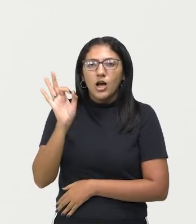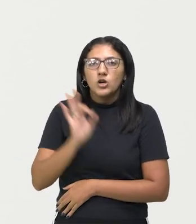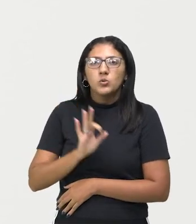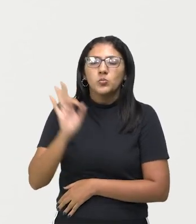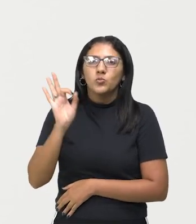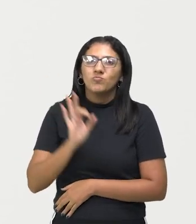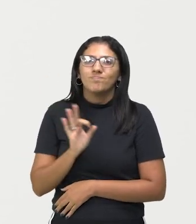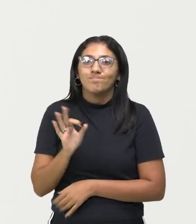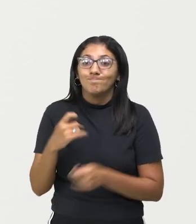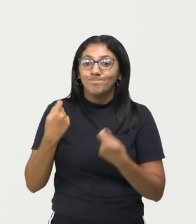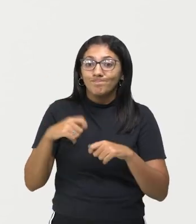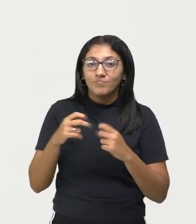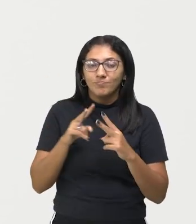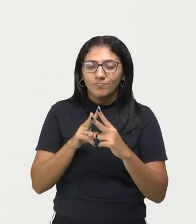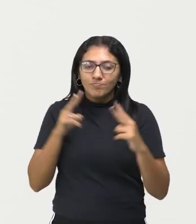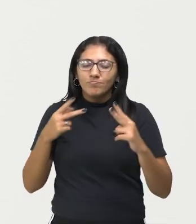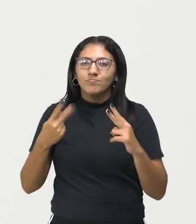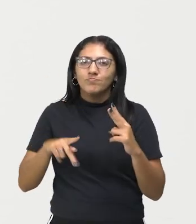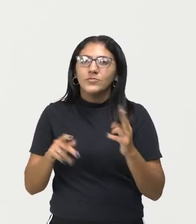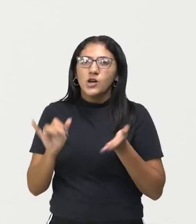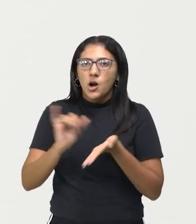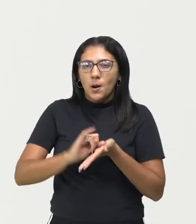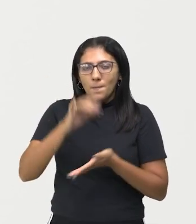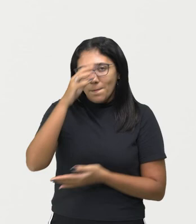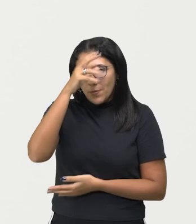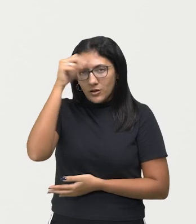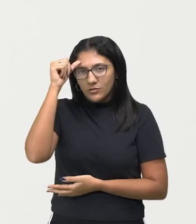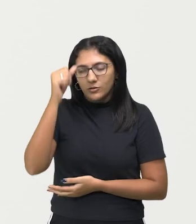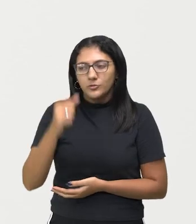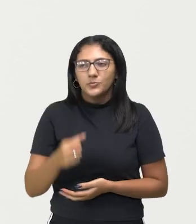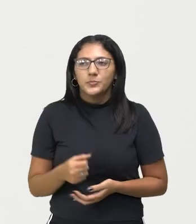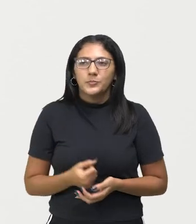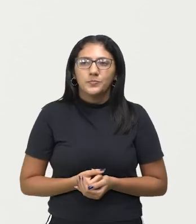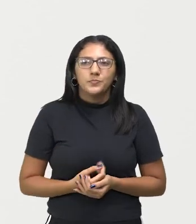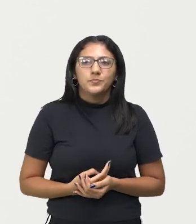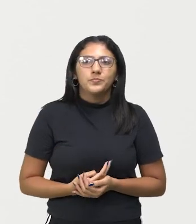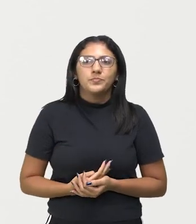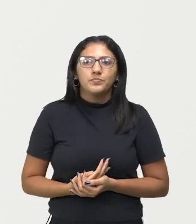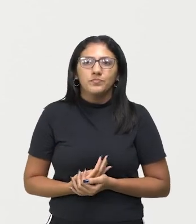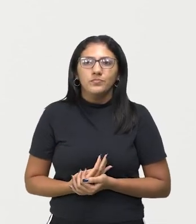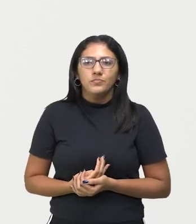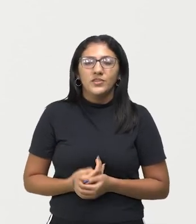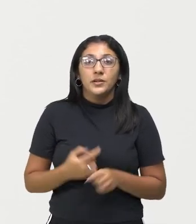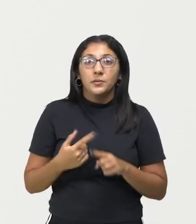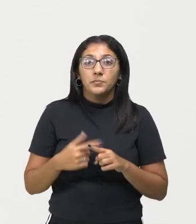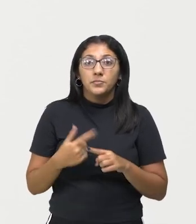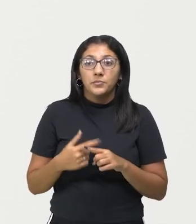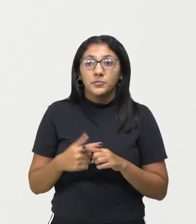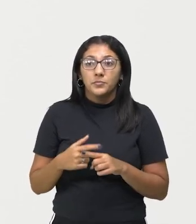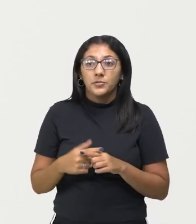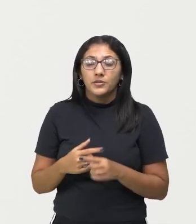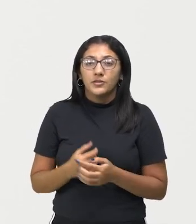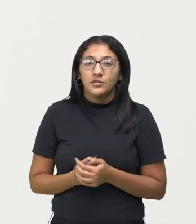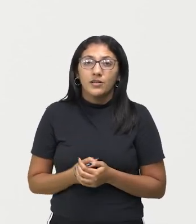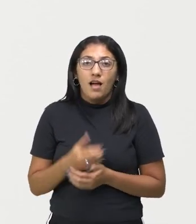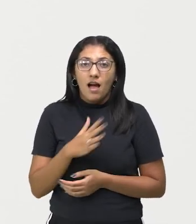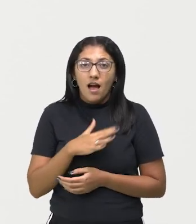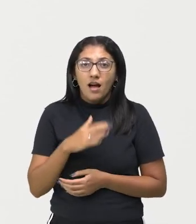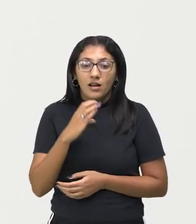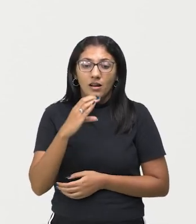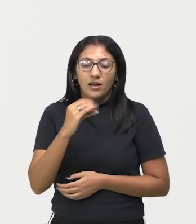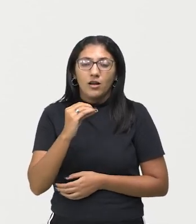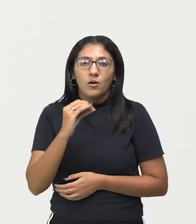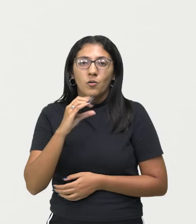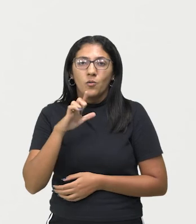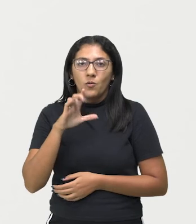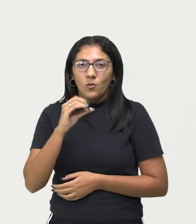energia necessária para abastecer a capital do estado. Por que ela é ecológica? Porque ela destruiu uma